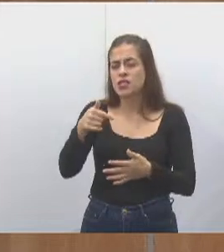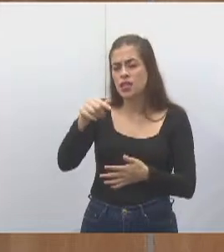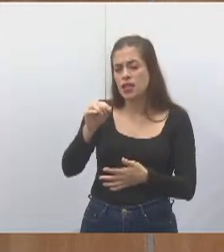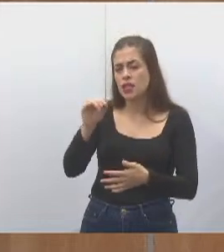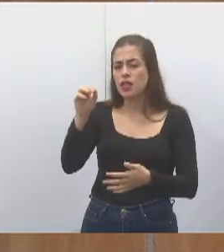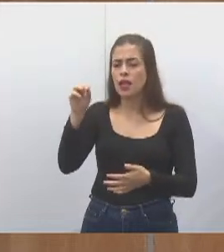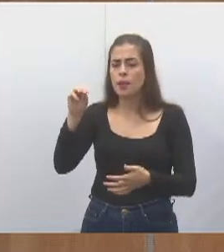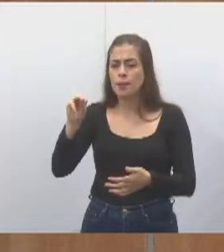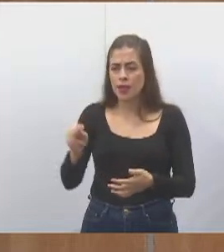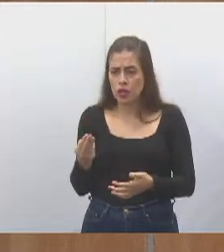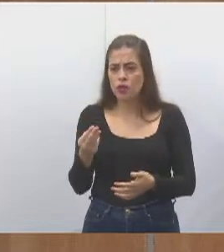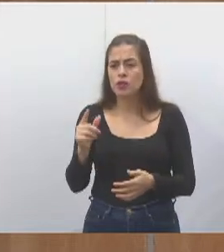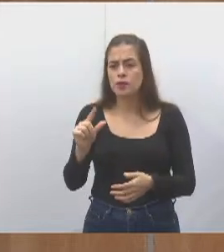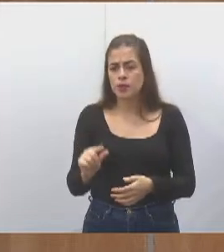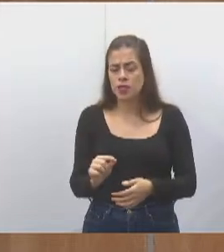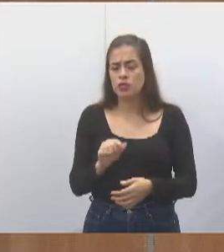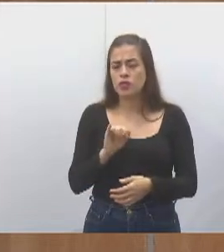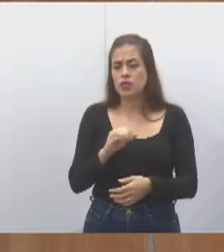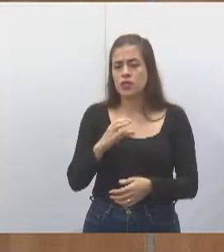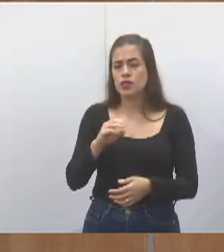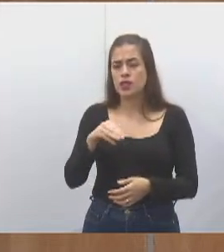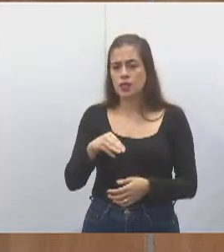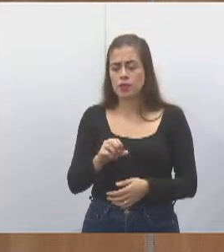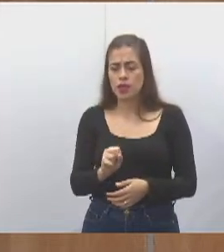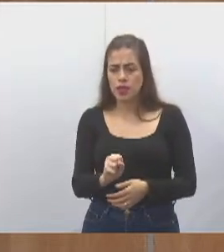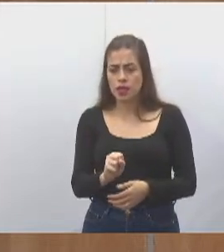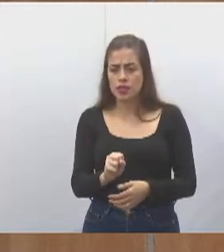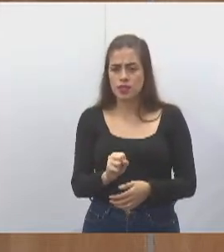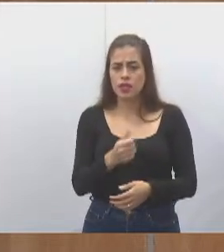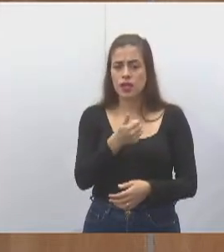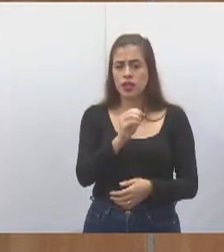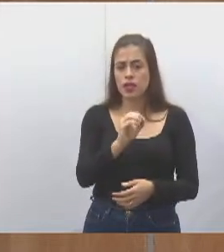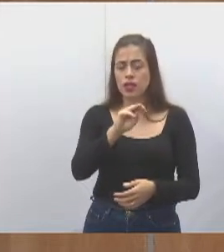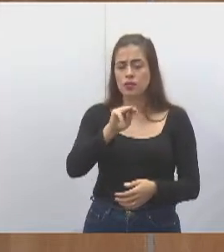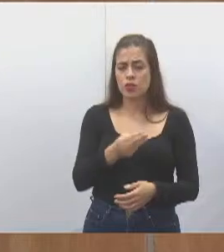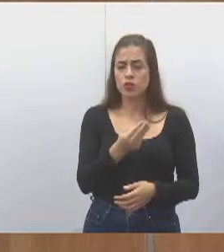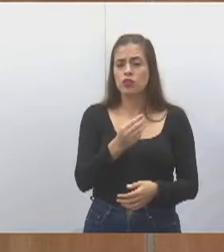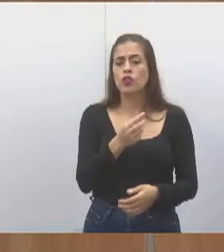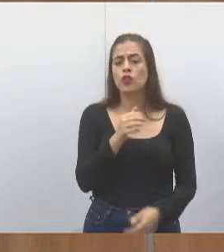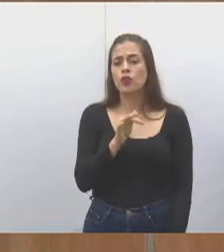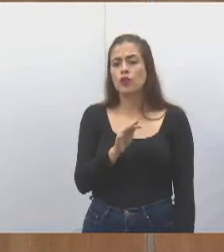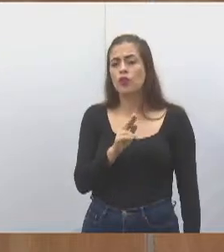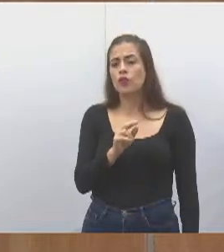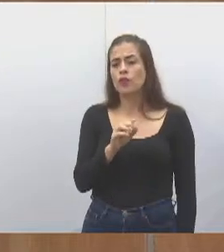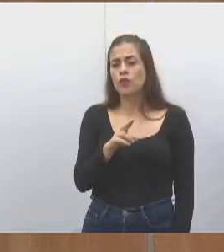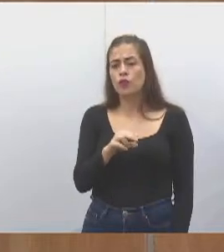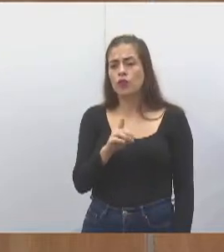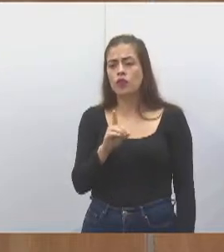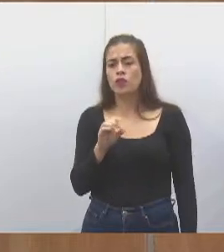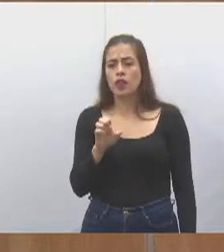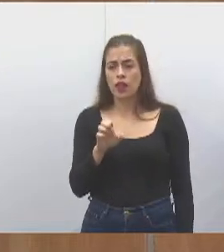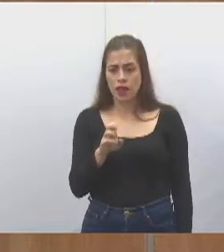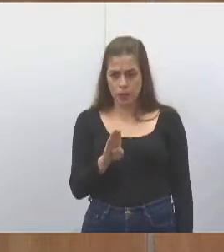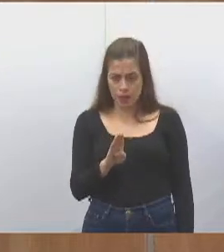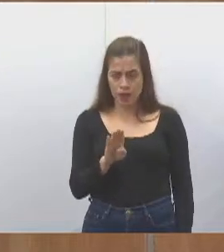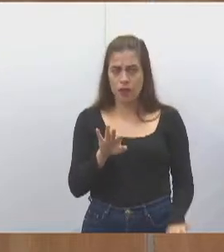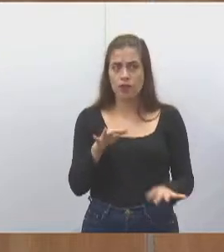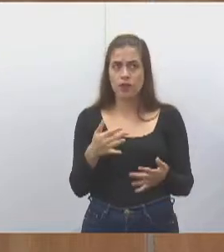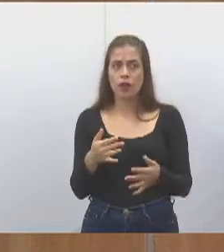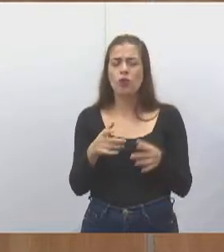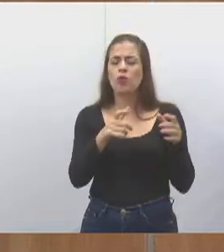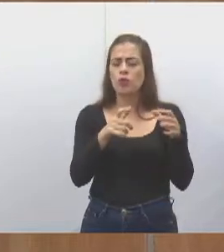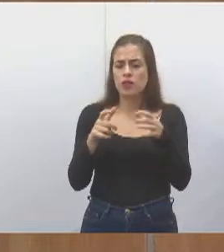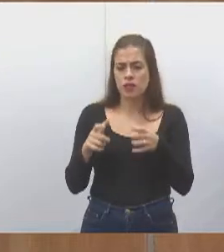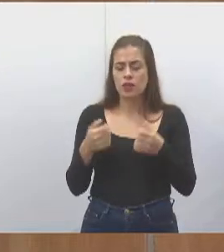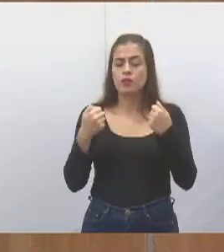do ICMS e 10 milhões de Fundeb. Então, algumas áreas tiveram realmente esse corte. Com relação à Fundação Cultural,